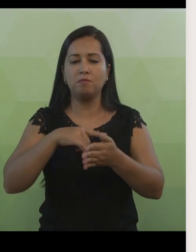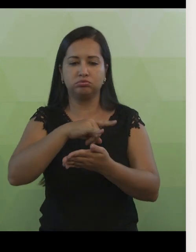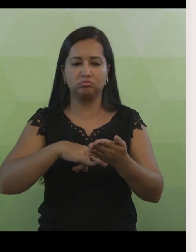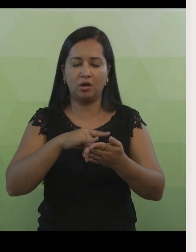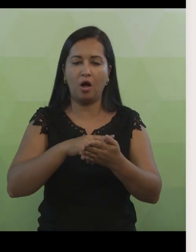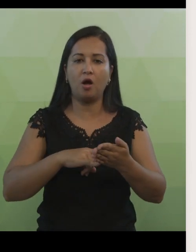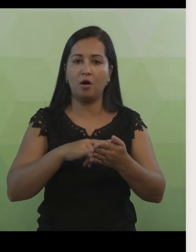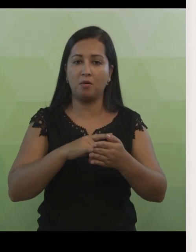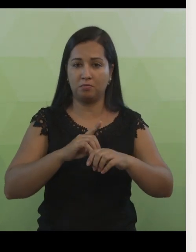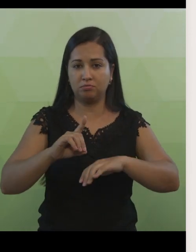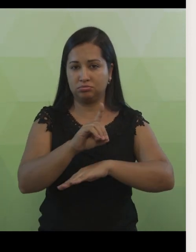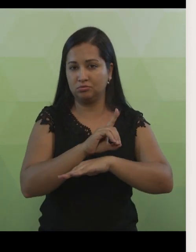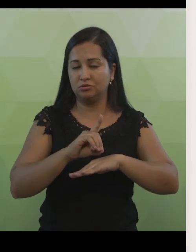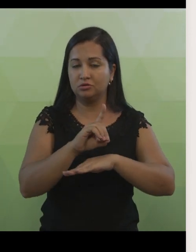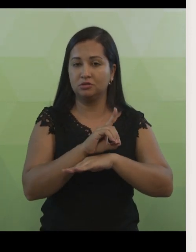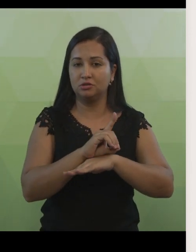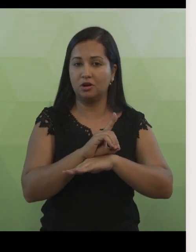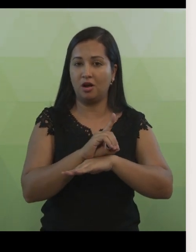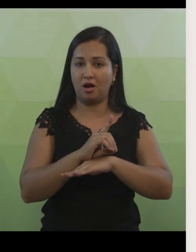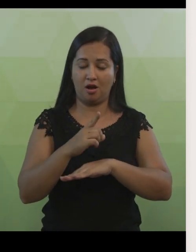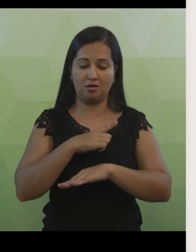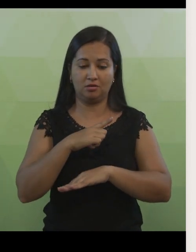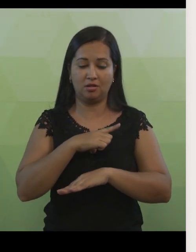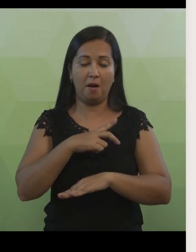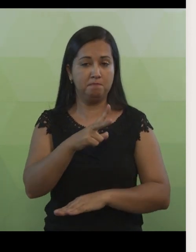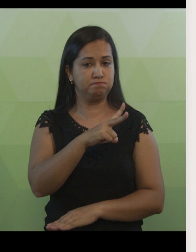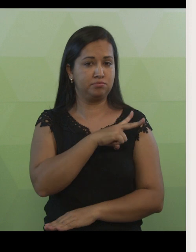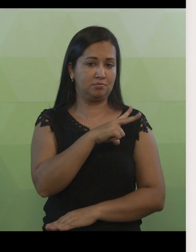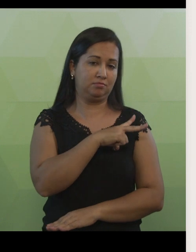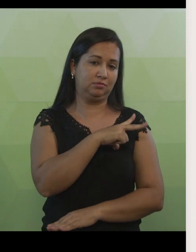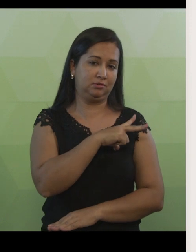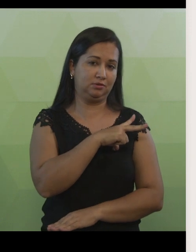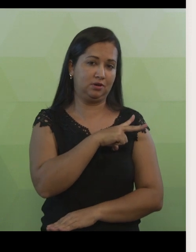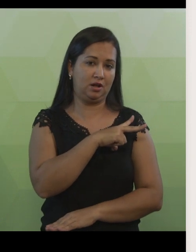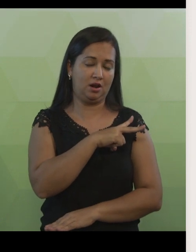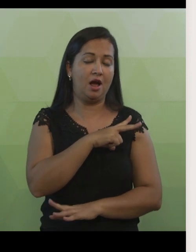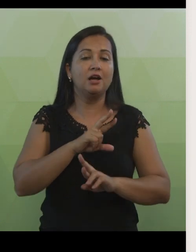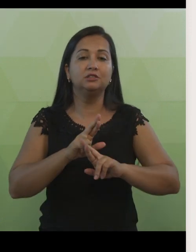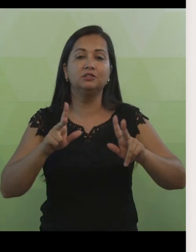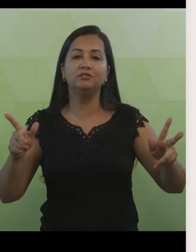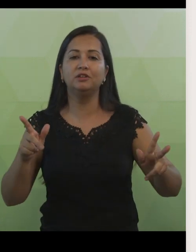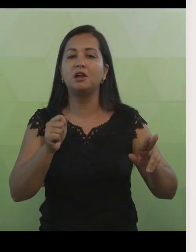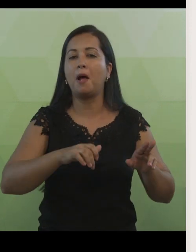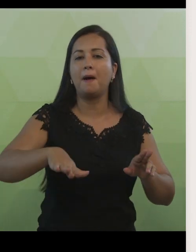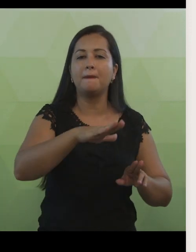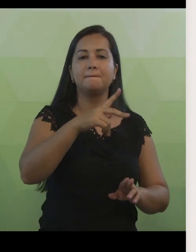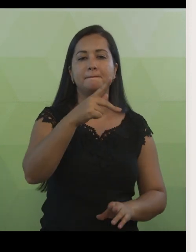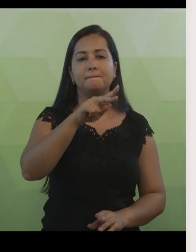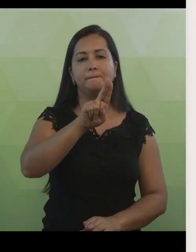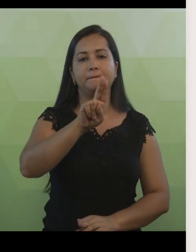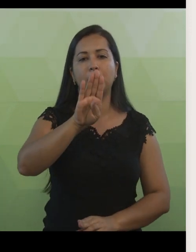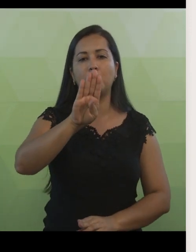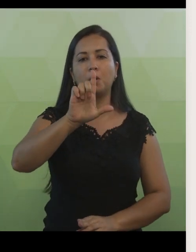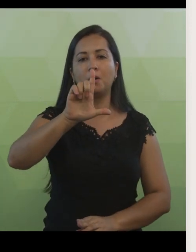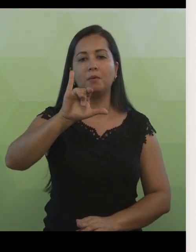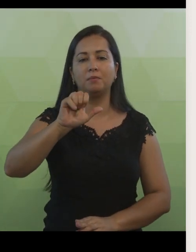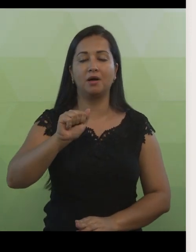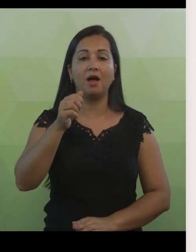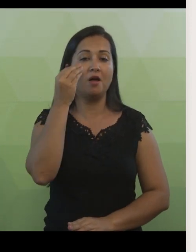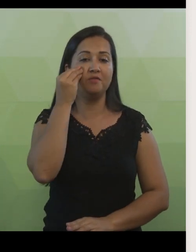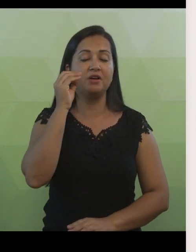Na assinatura digital, ele assina com a chave privada e é descriptografado com a chave pública. E verifica se os resultados são